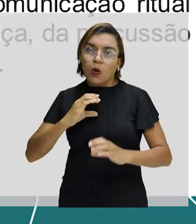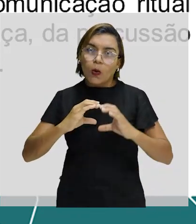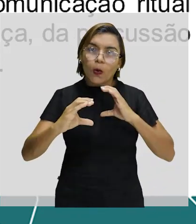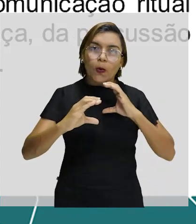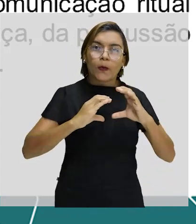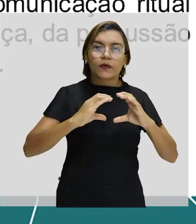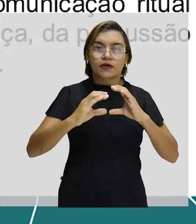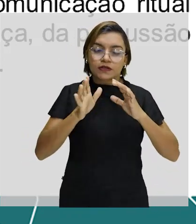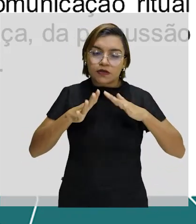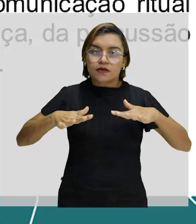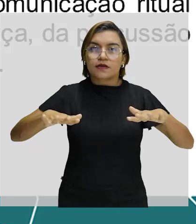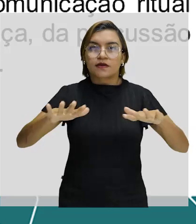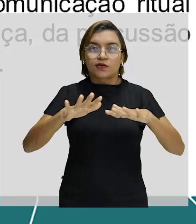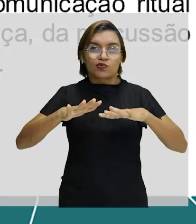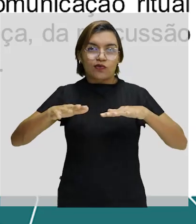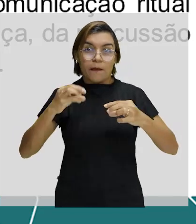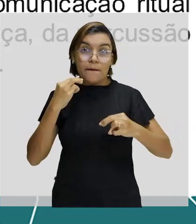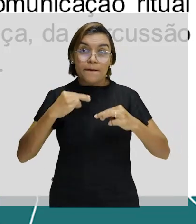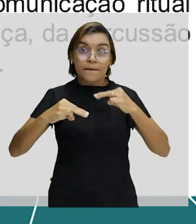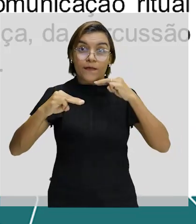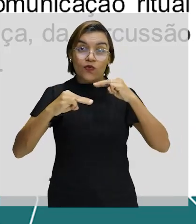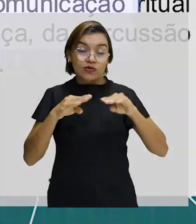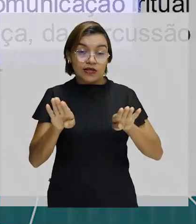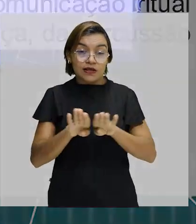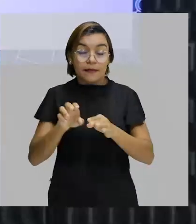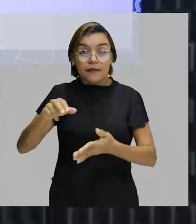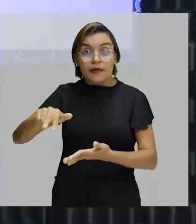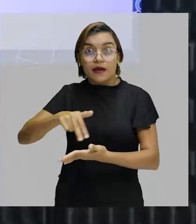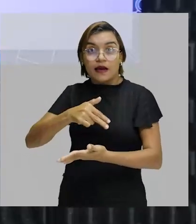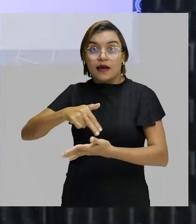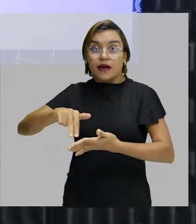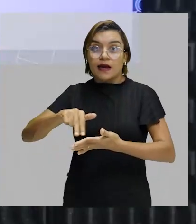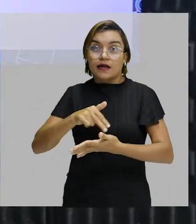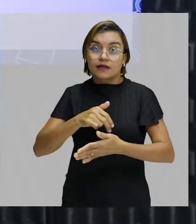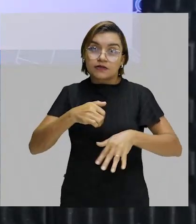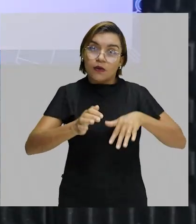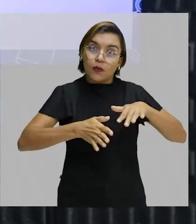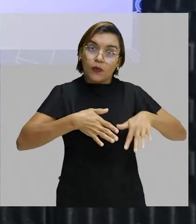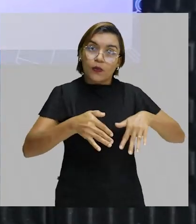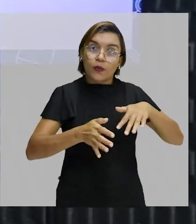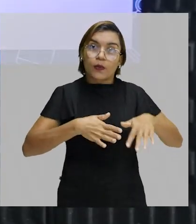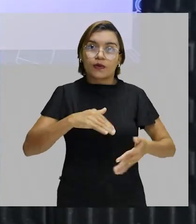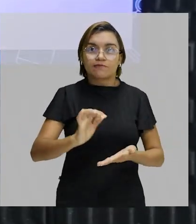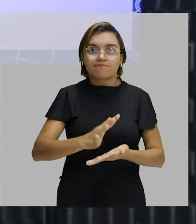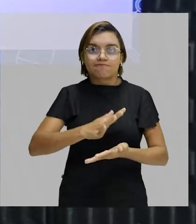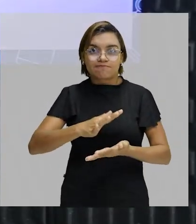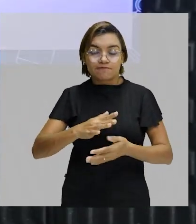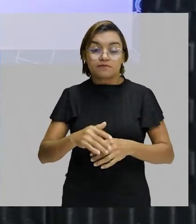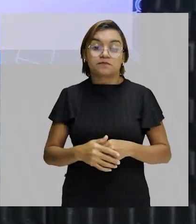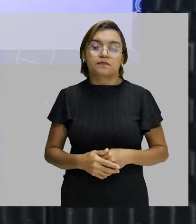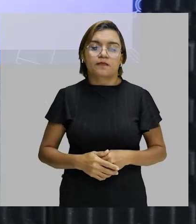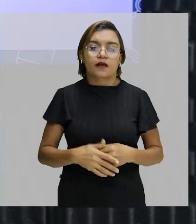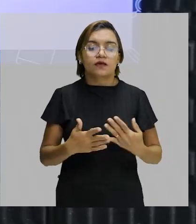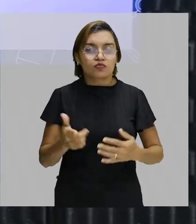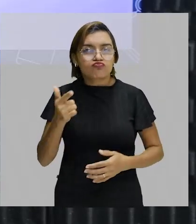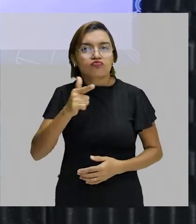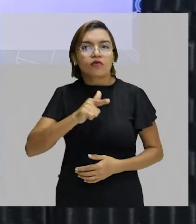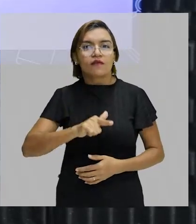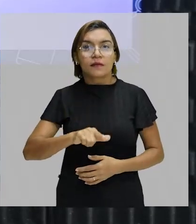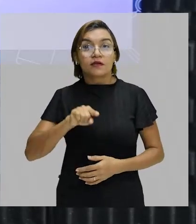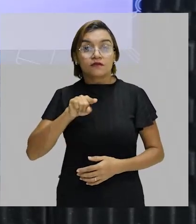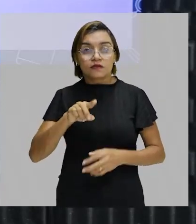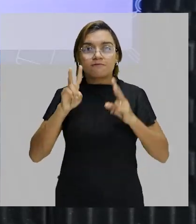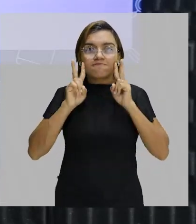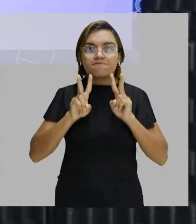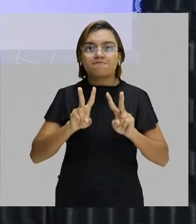ritual através da música e da dança, da percussão e dos movimentos do corpo. Então, mais uma vez, vocês irão ver